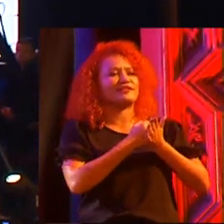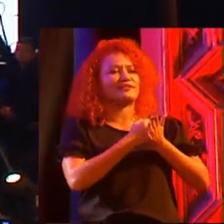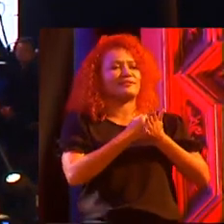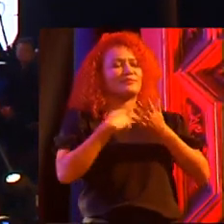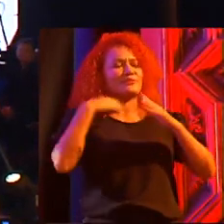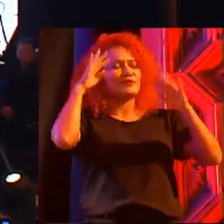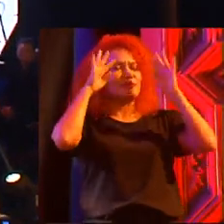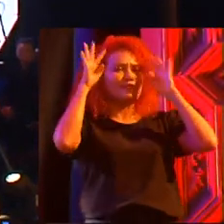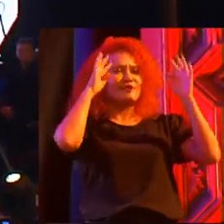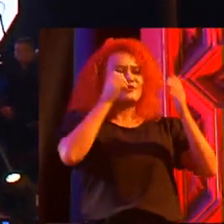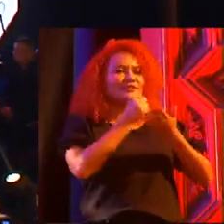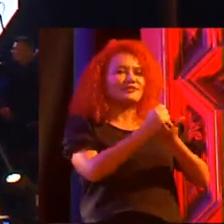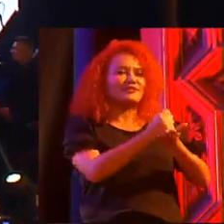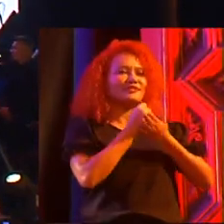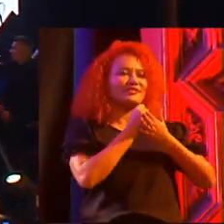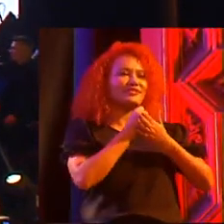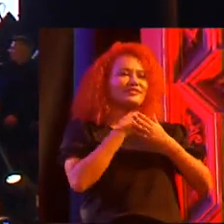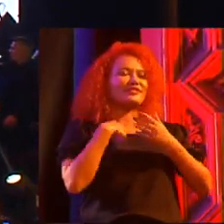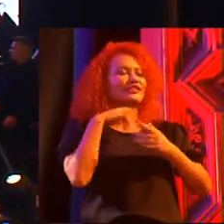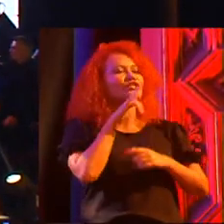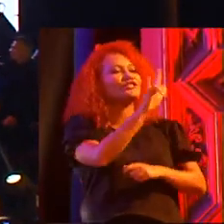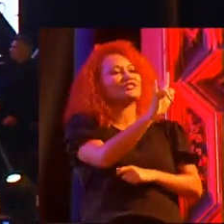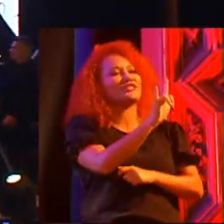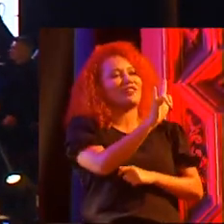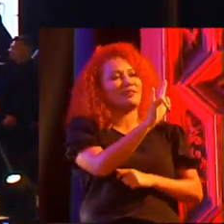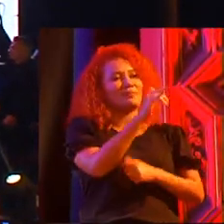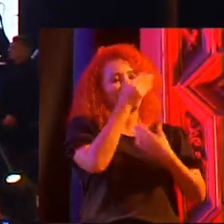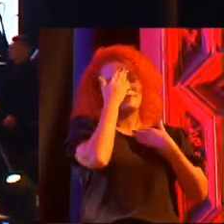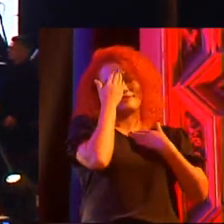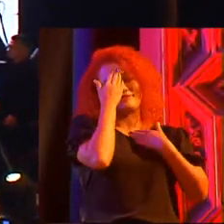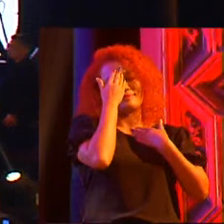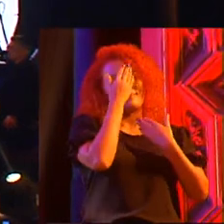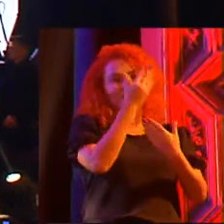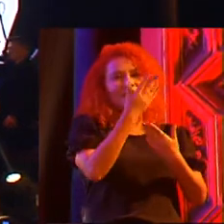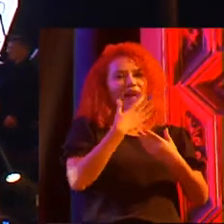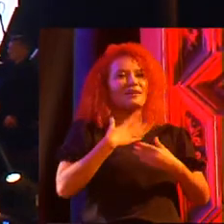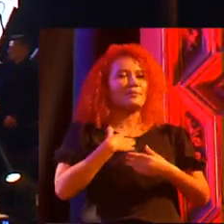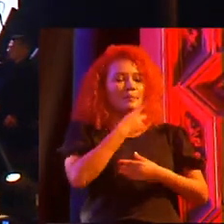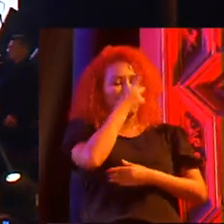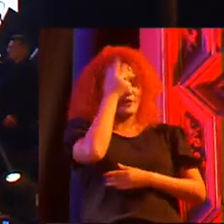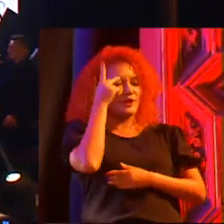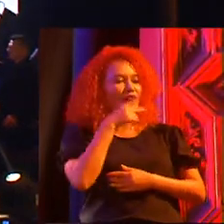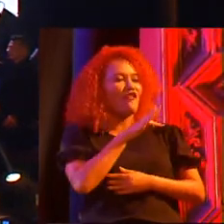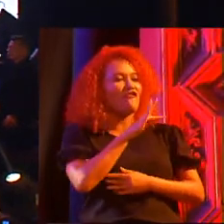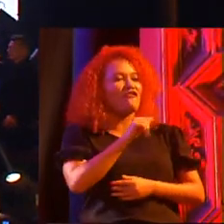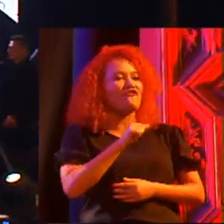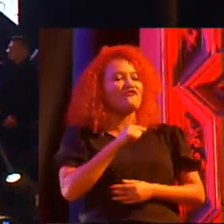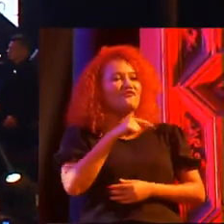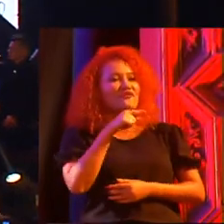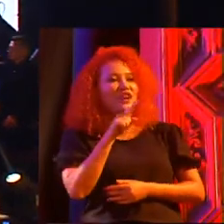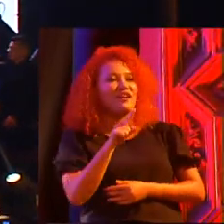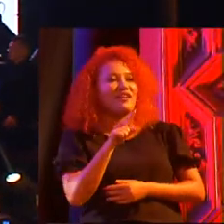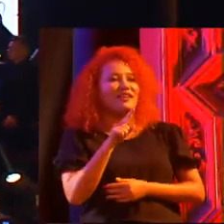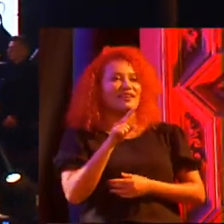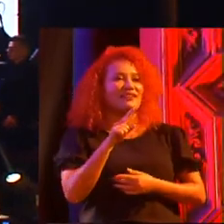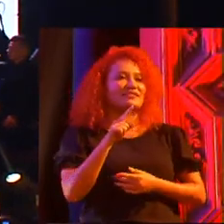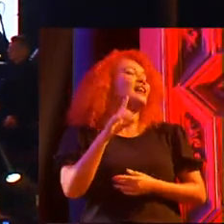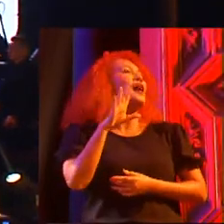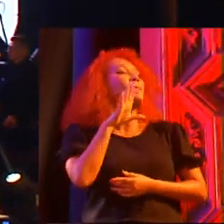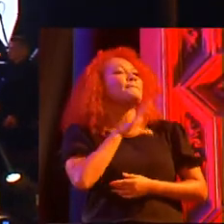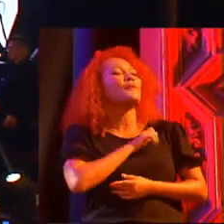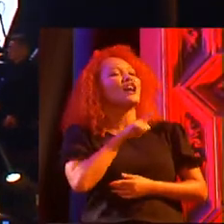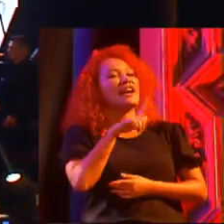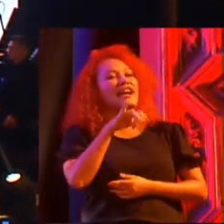Sônia comigo, te amo. Obrigada aos meus fãs, ao fã-clube Amores de Lia